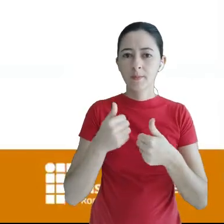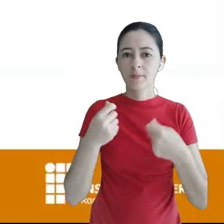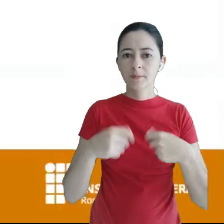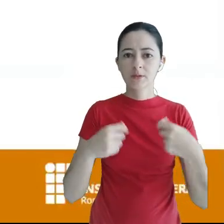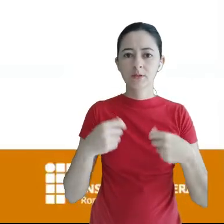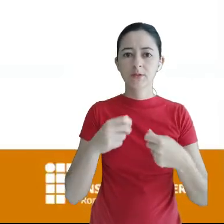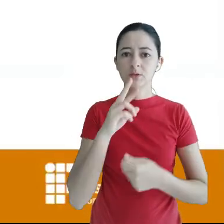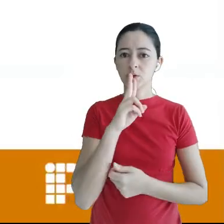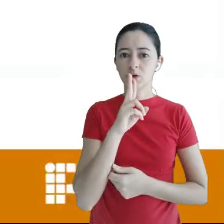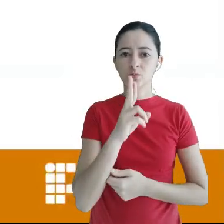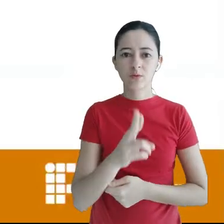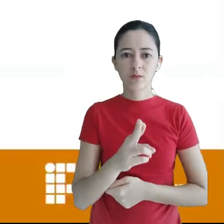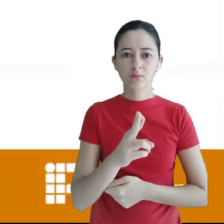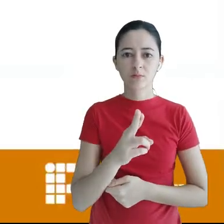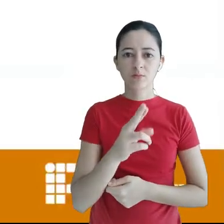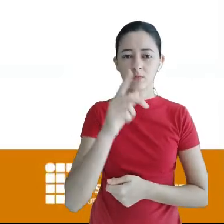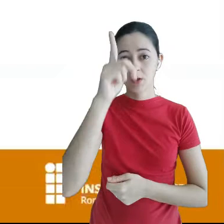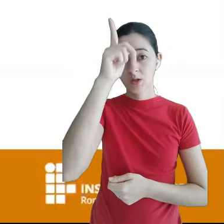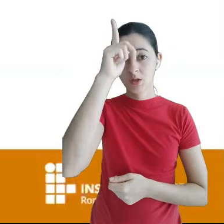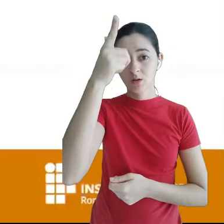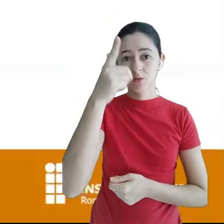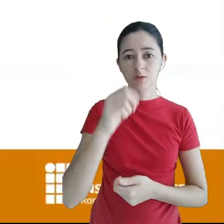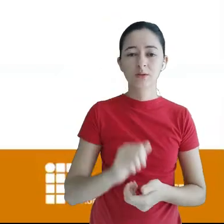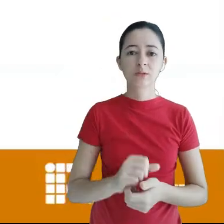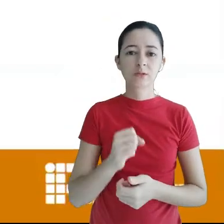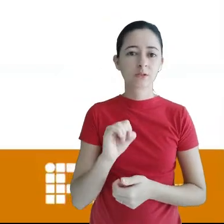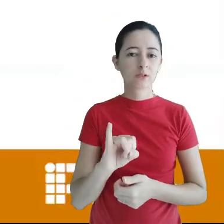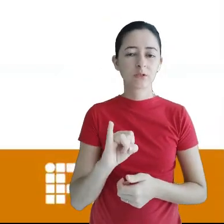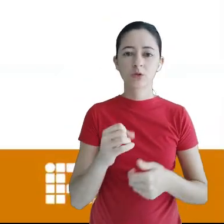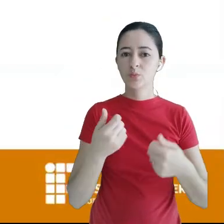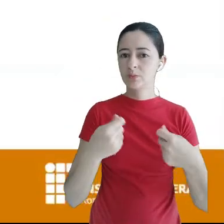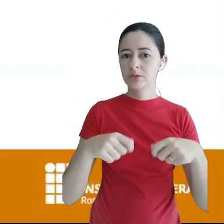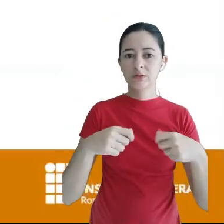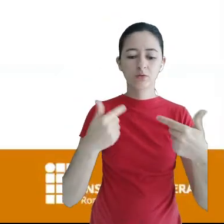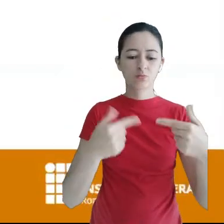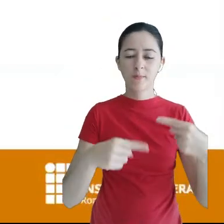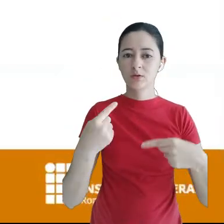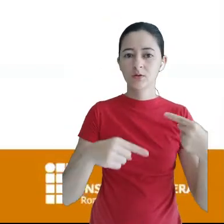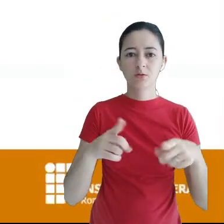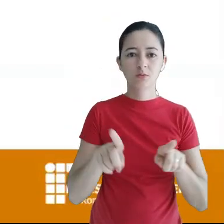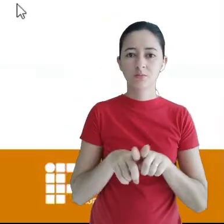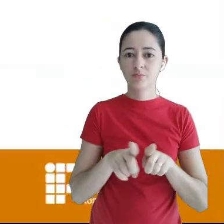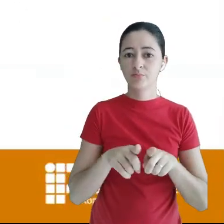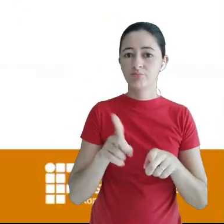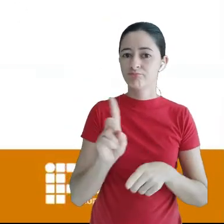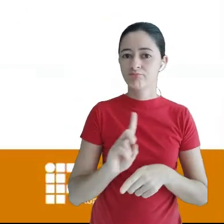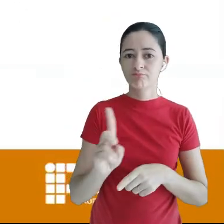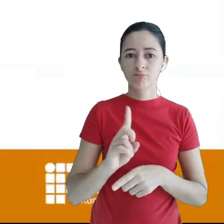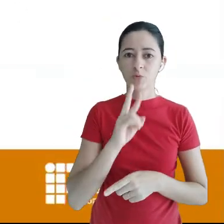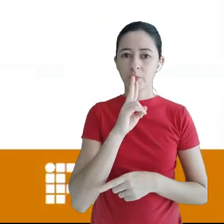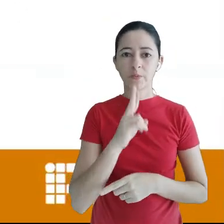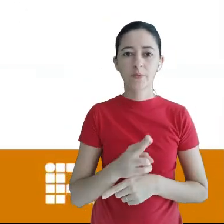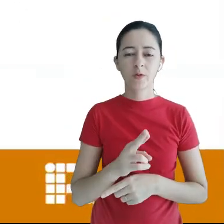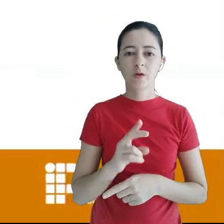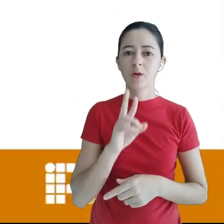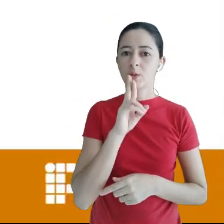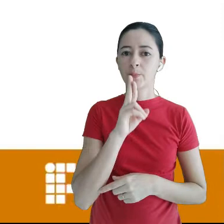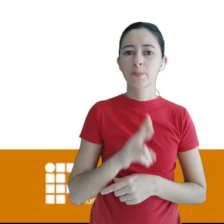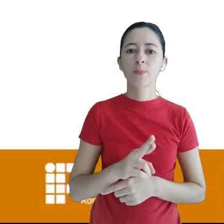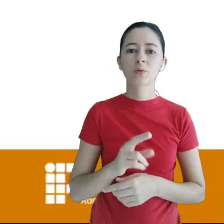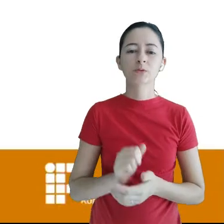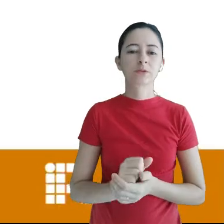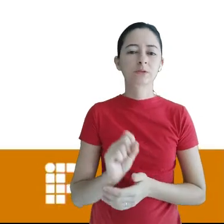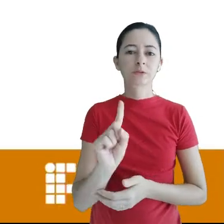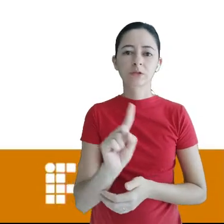de resultado? Entra na mesma lógica aqui também. Se não precisa de partido, também não tem muito sentido precisar de resultado. Então, a resposta é não.